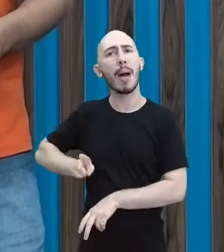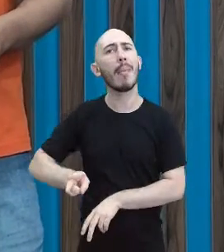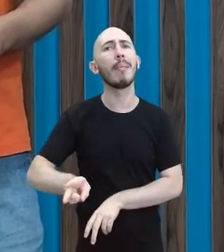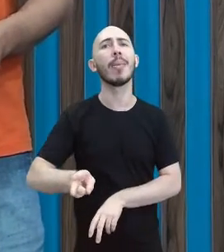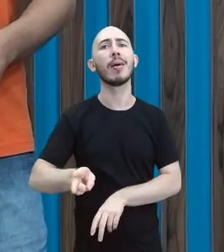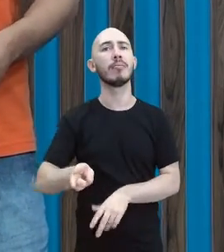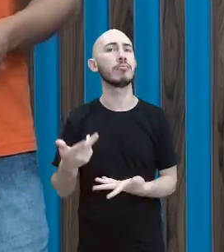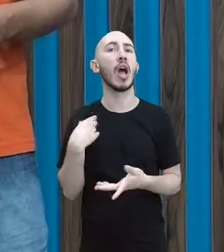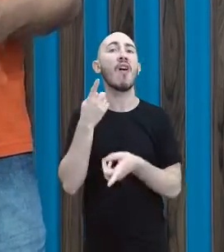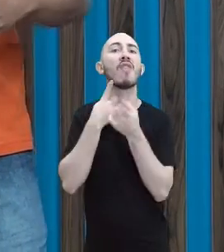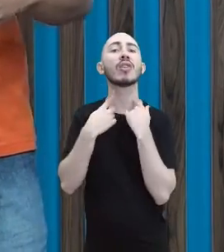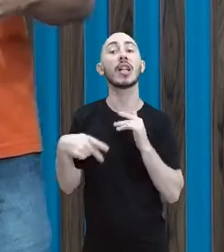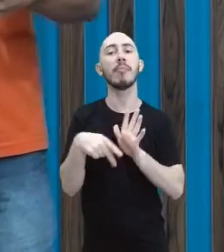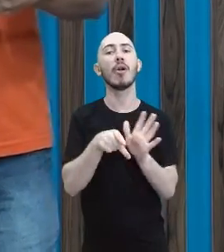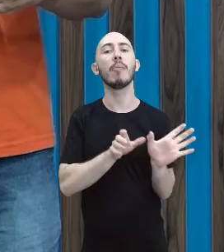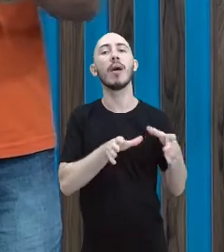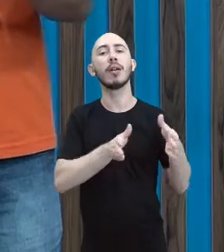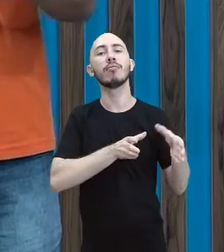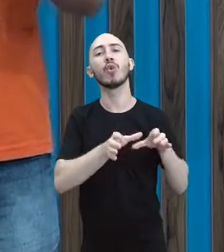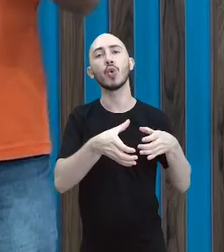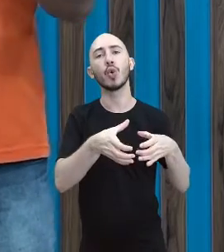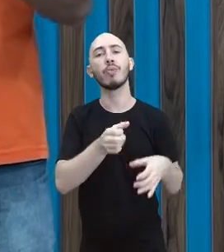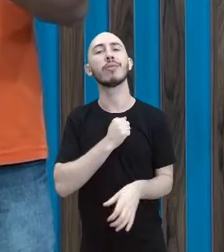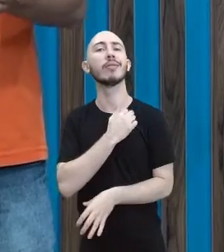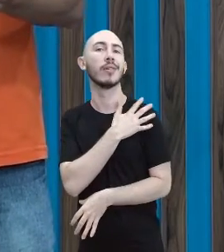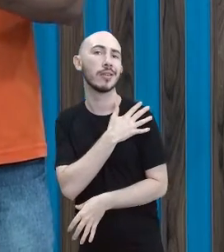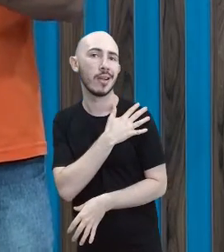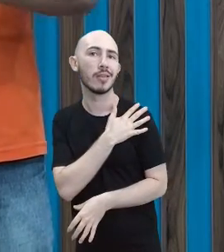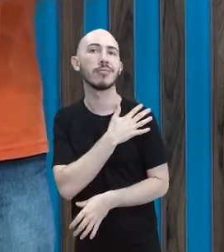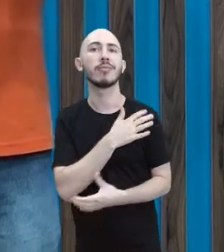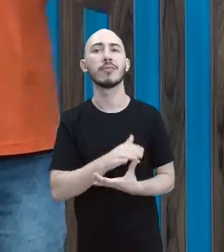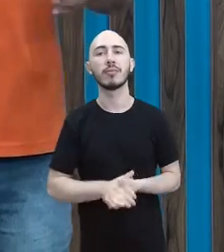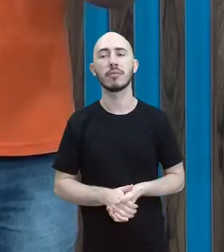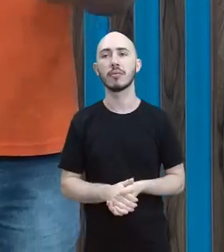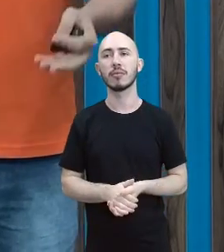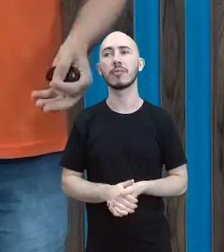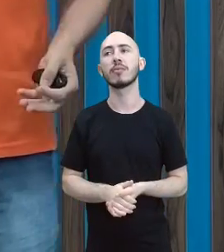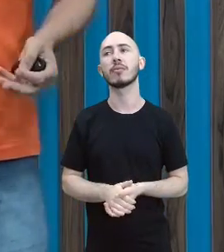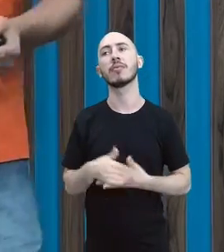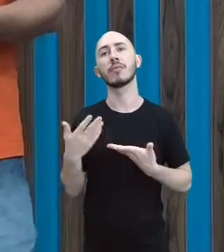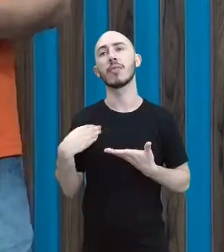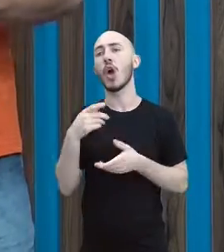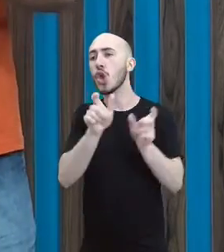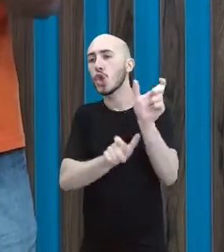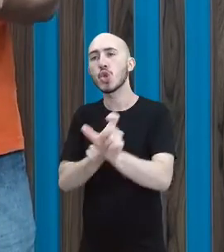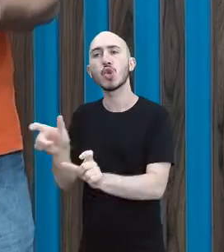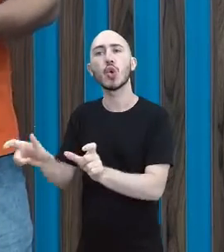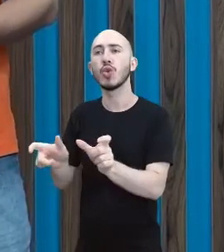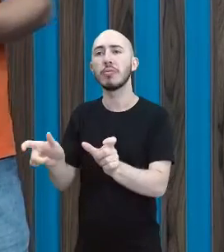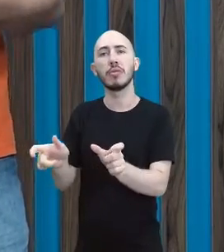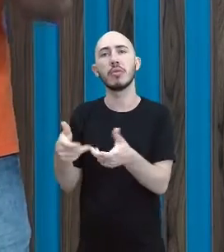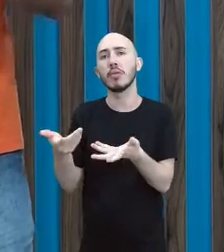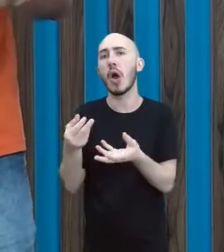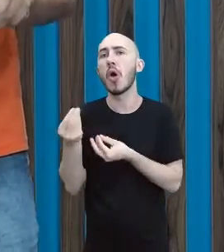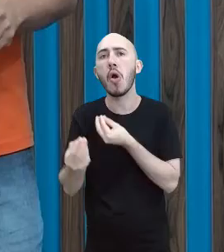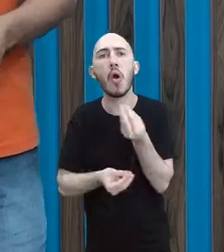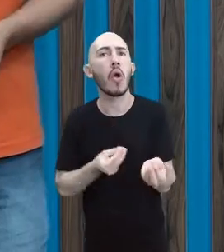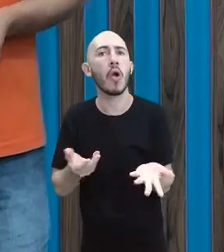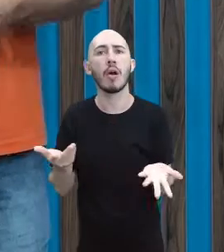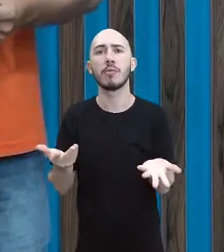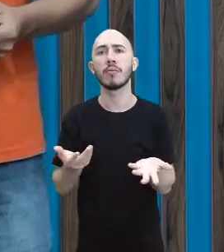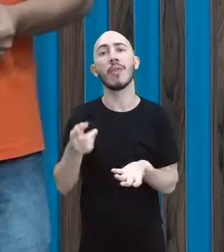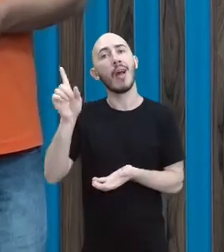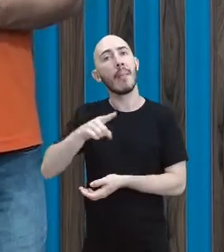queria. Né? Então, quer dizer, em outros termos, todos ficaram suscetíveis, né? Ficaram lá